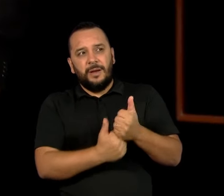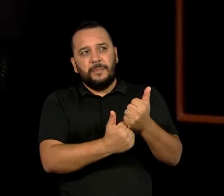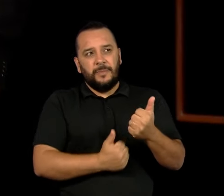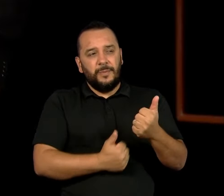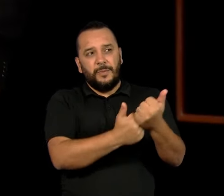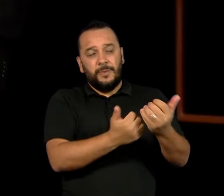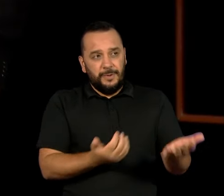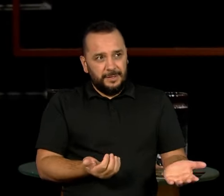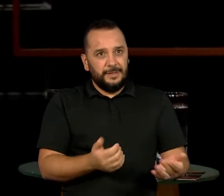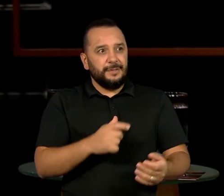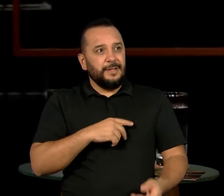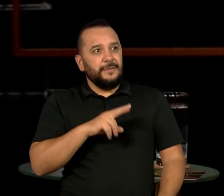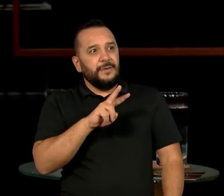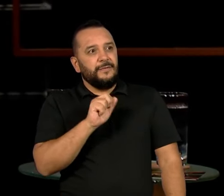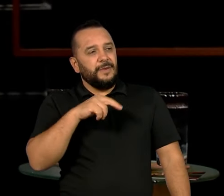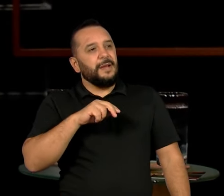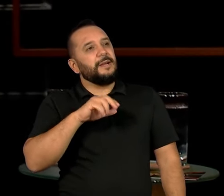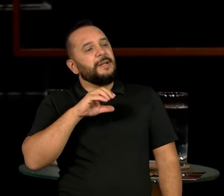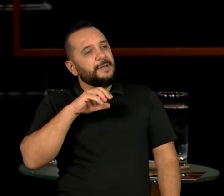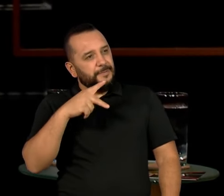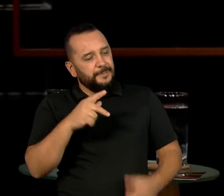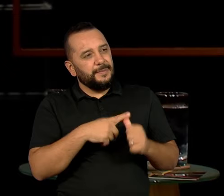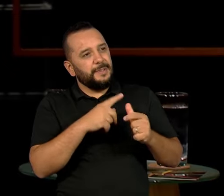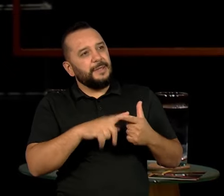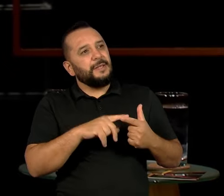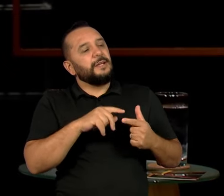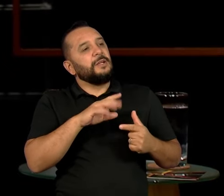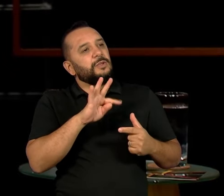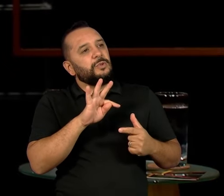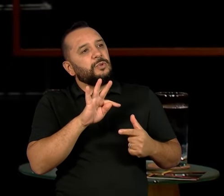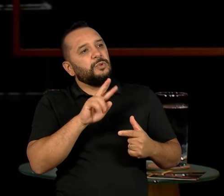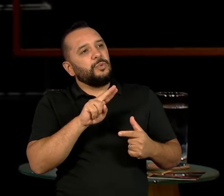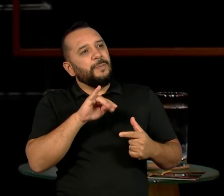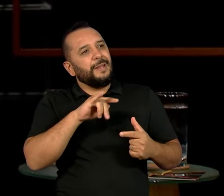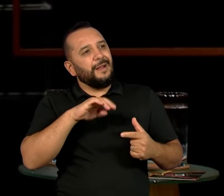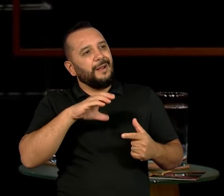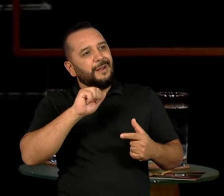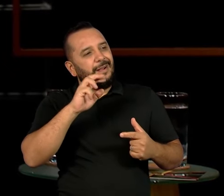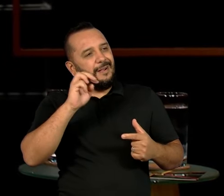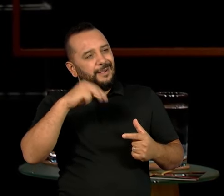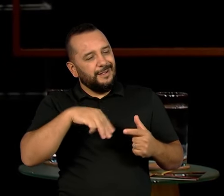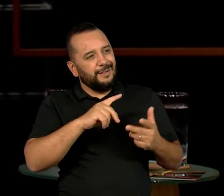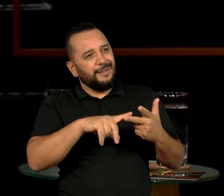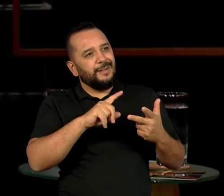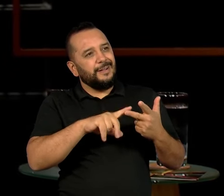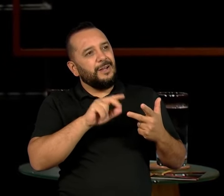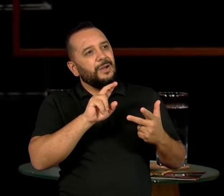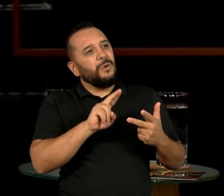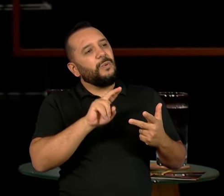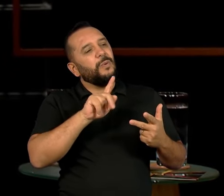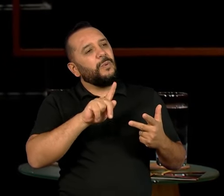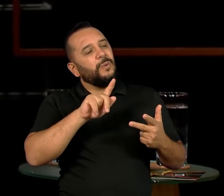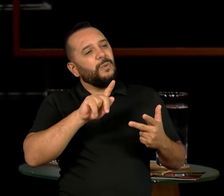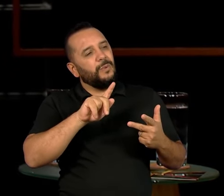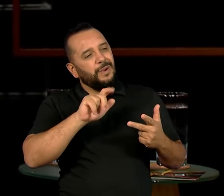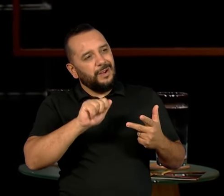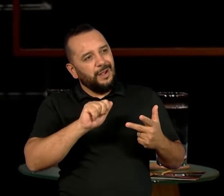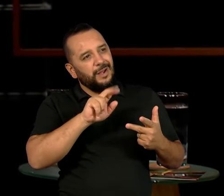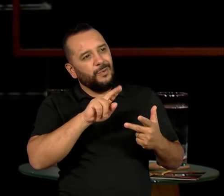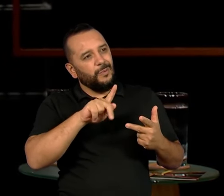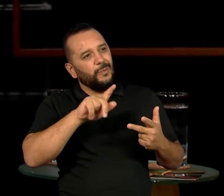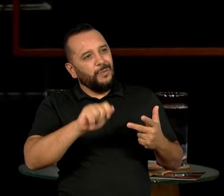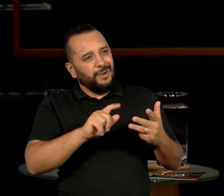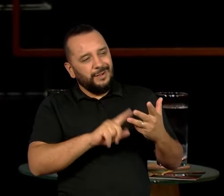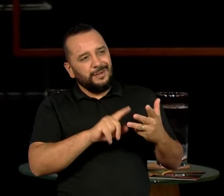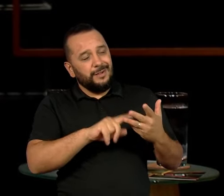Aí você fez Vamp, Kubanacan, Uga Uga, deve ter outras também. E veio a se tornar depois um autor de novelas